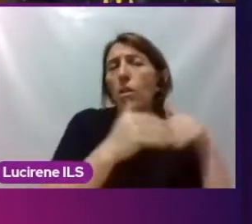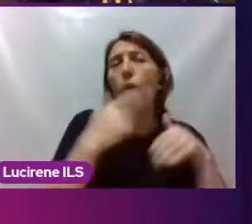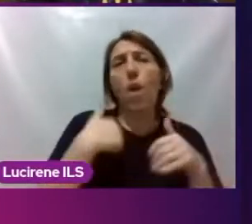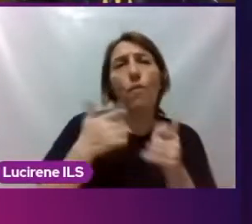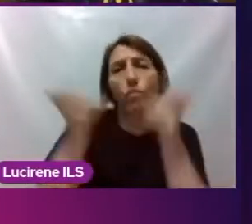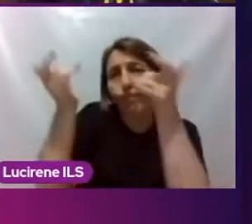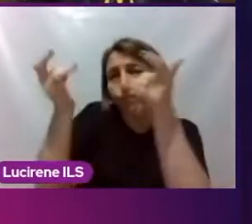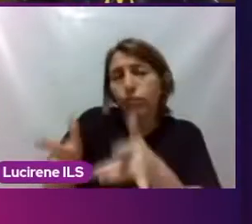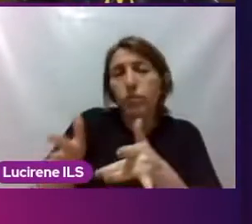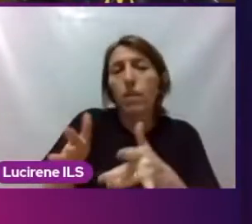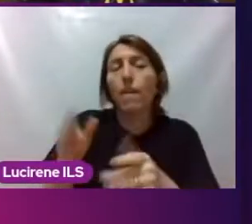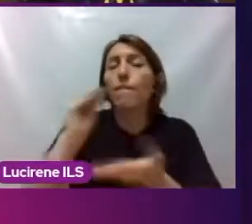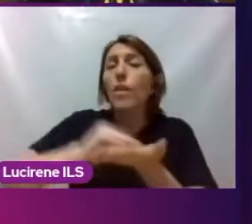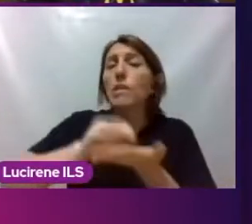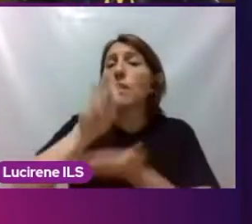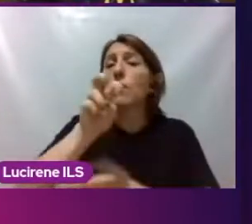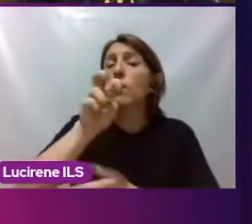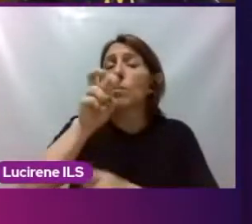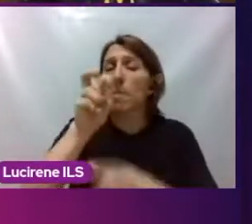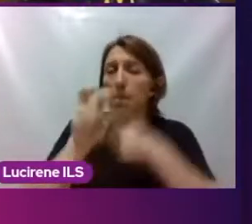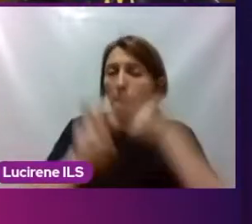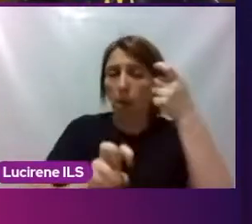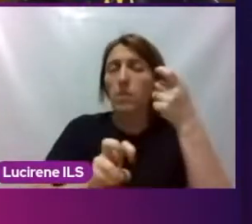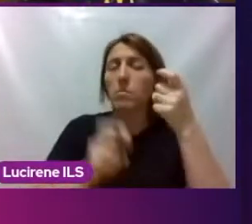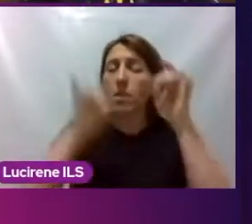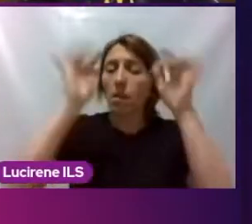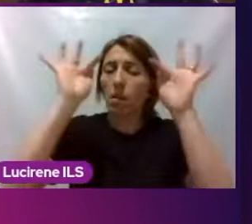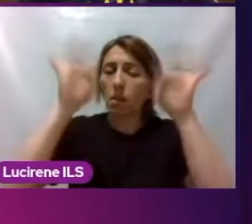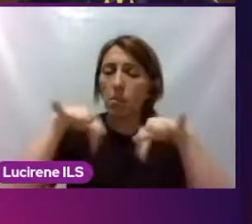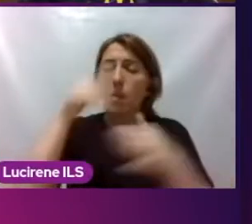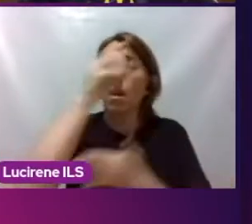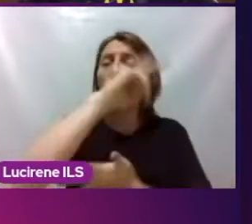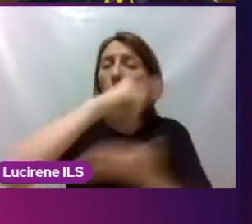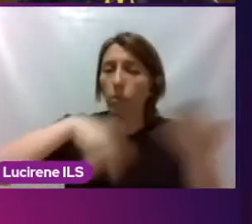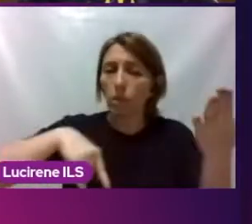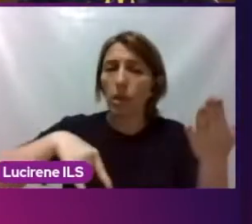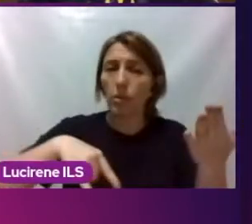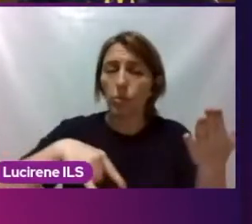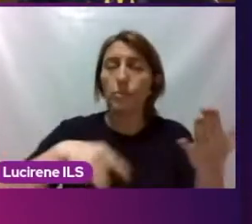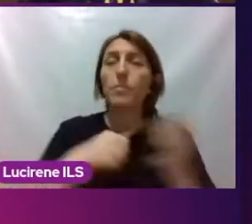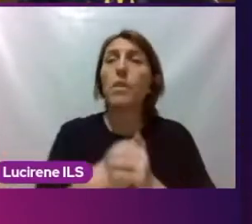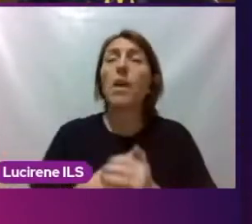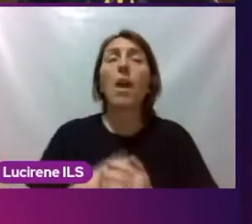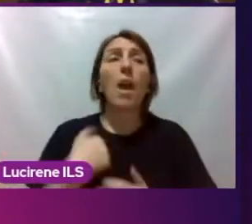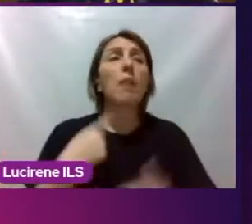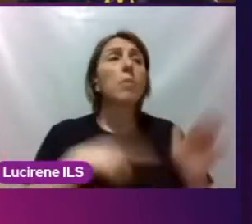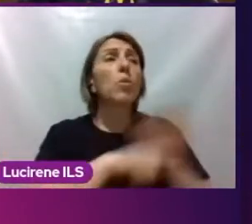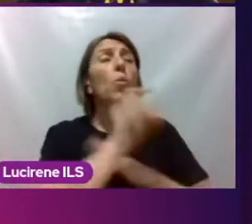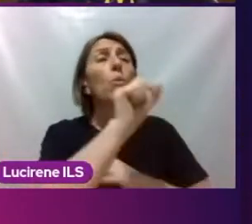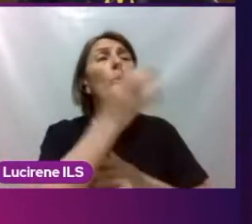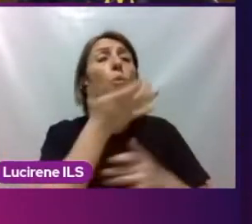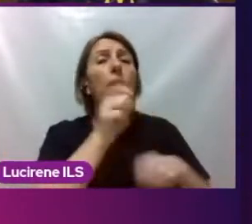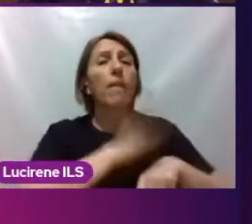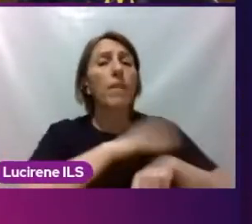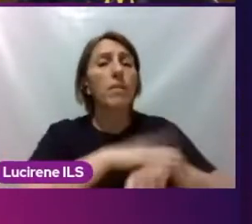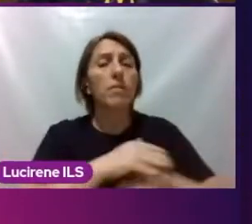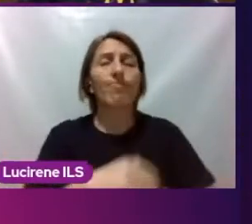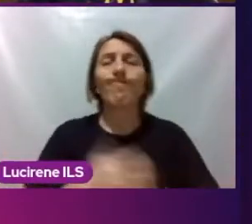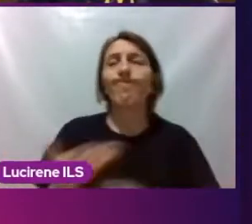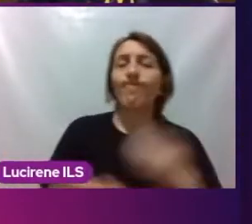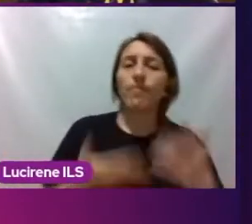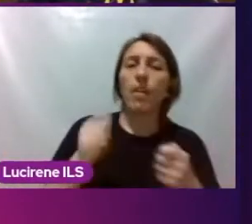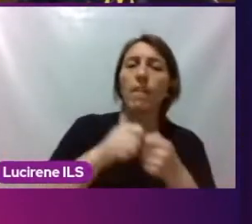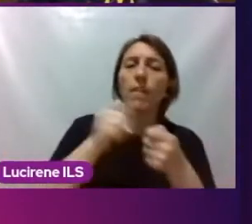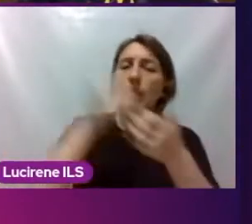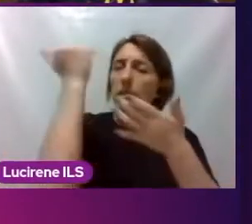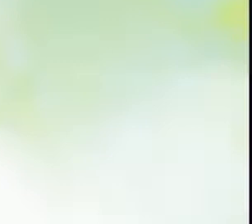para terminar meu contrato, quando eu terminei Infinity Wars. Então eles perguntaram o que eu queria fazer. Aí eu fiz uma lista de